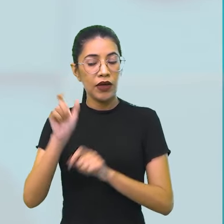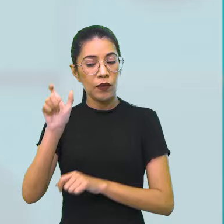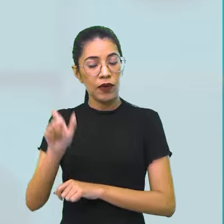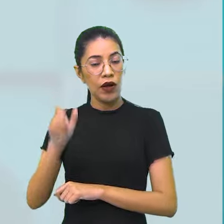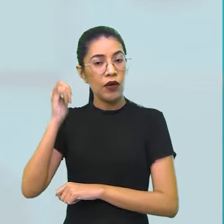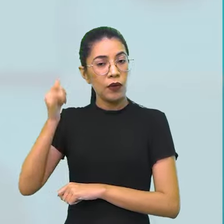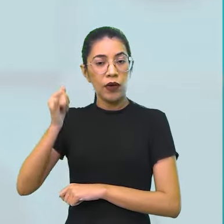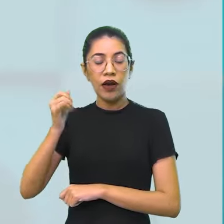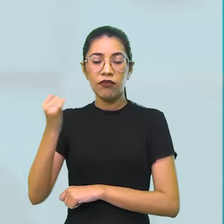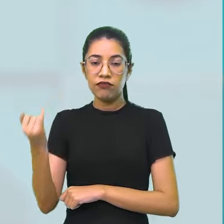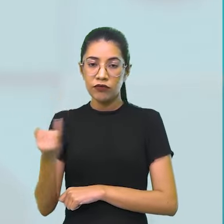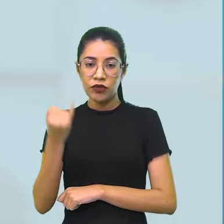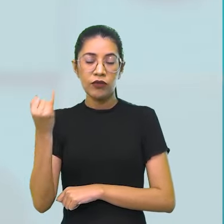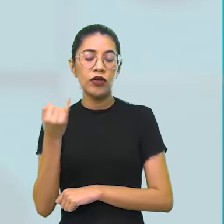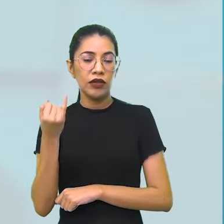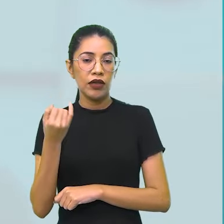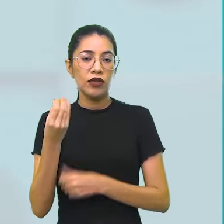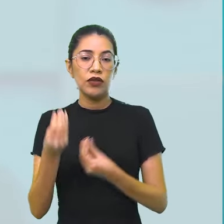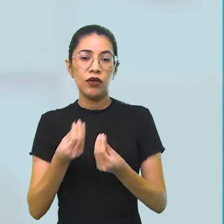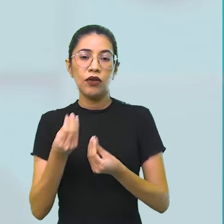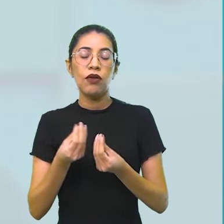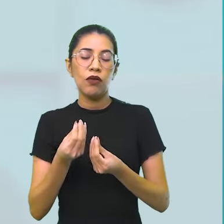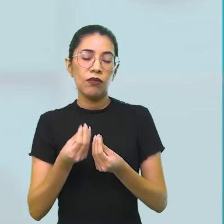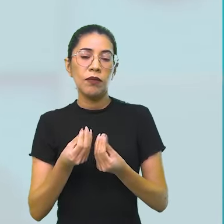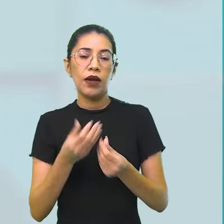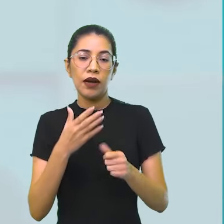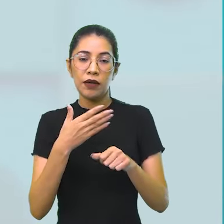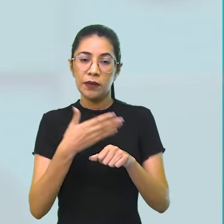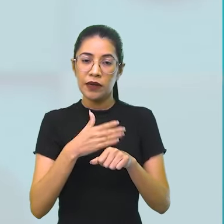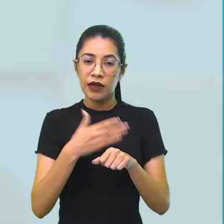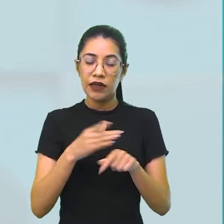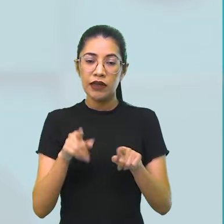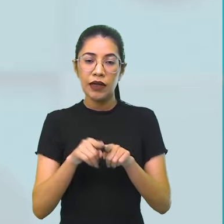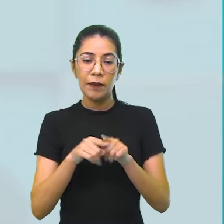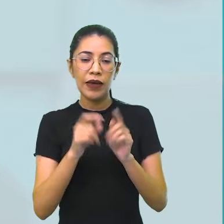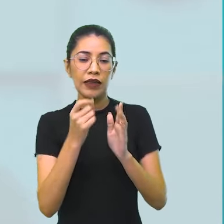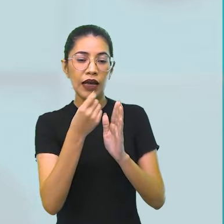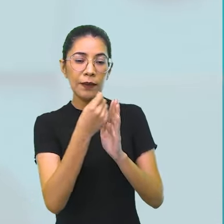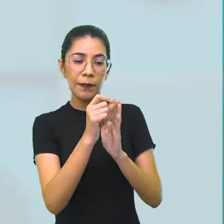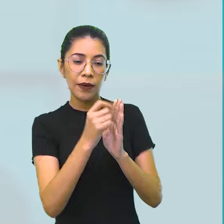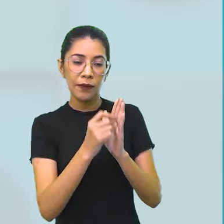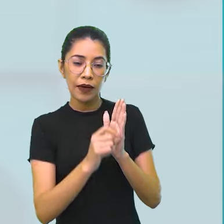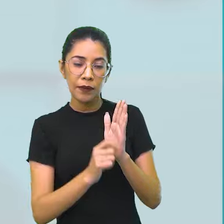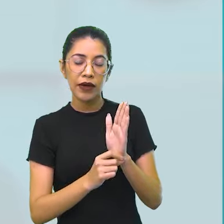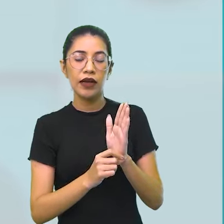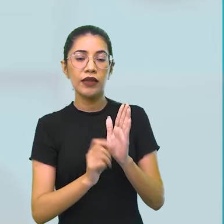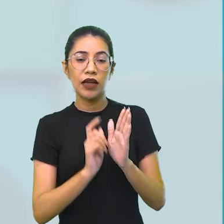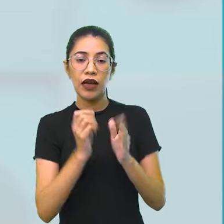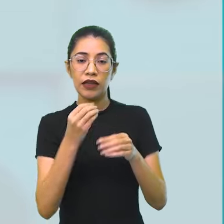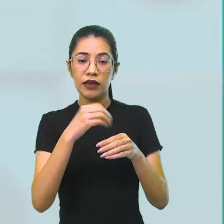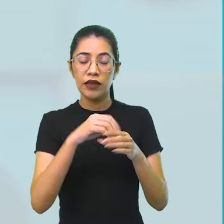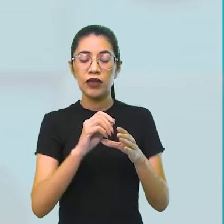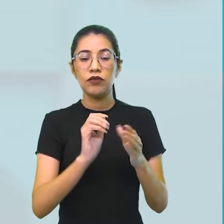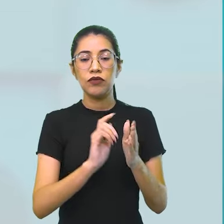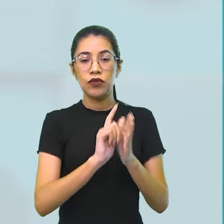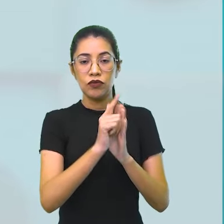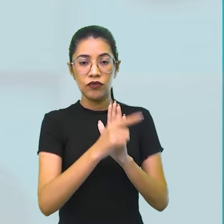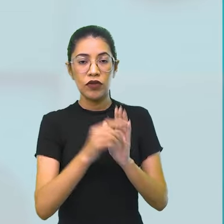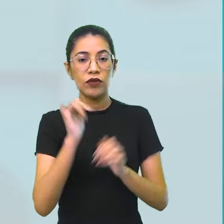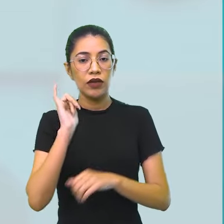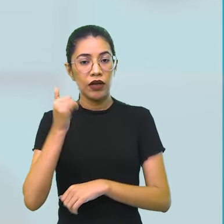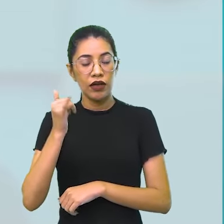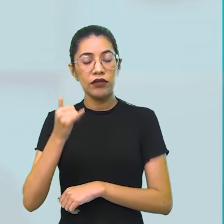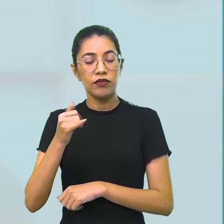muito importante na hora de nós colocarmos em prática, né, quando nós estivermos escrevendo dentro de um gênero narrativo esse tipo